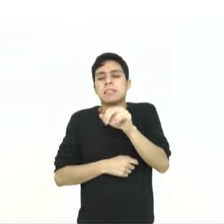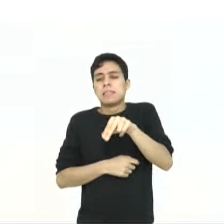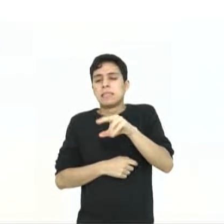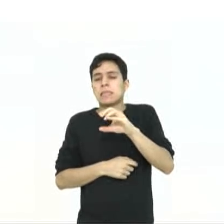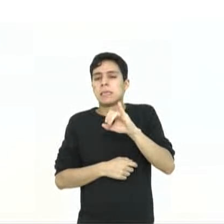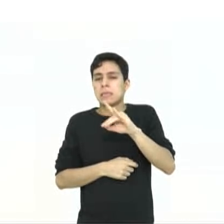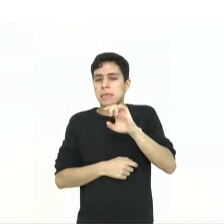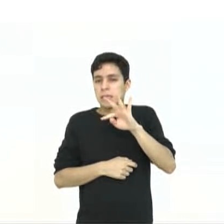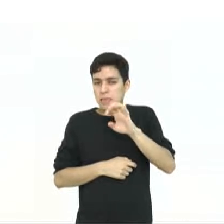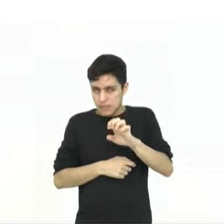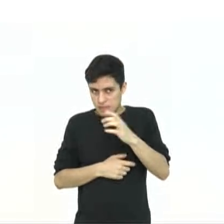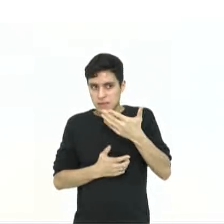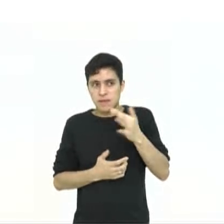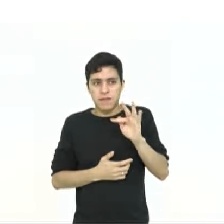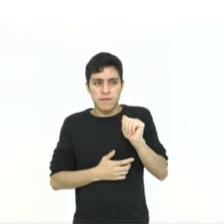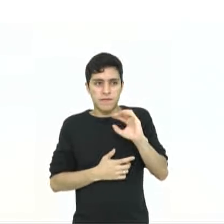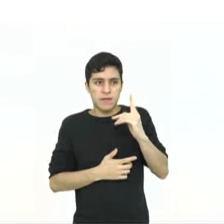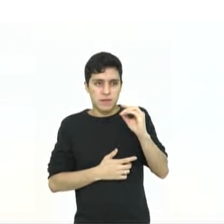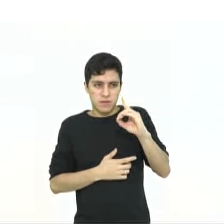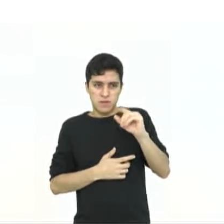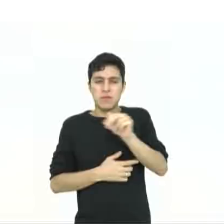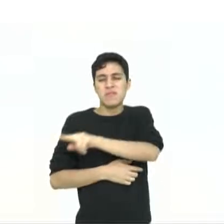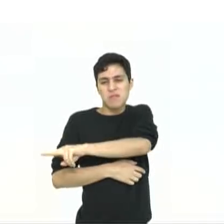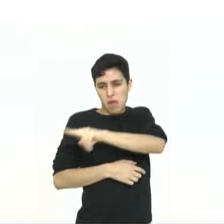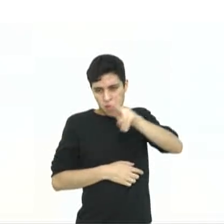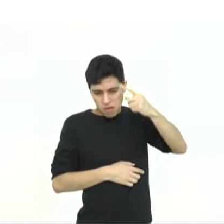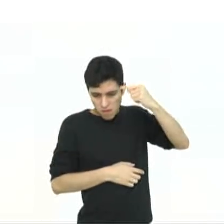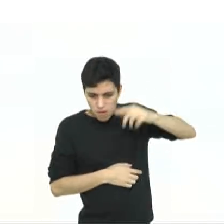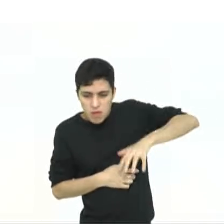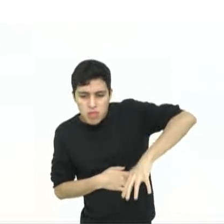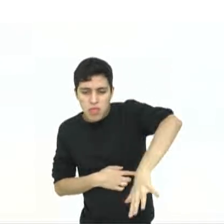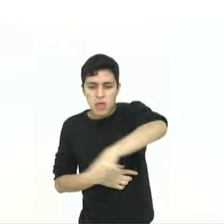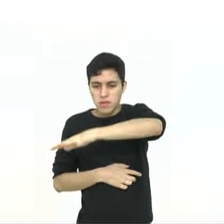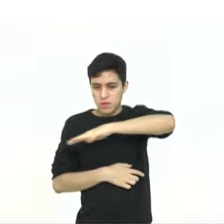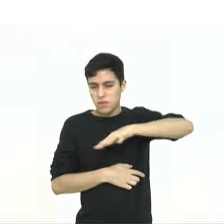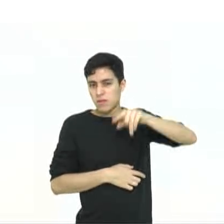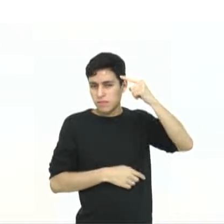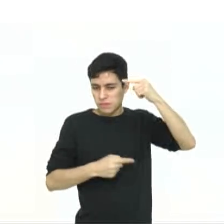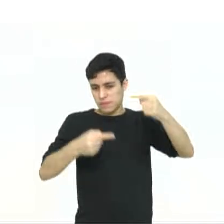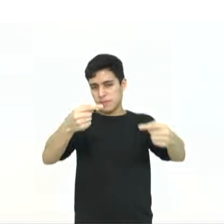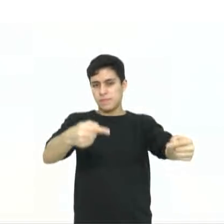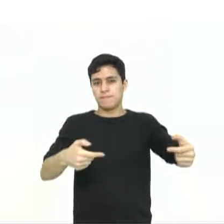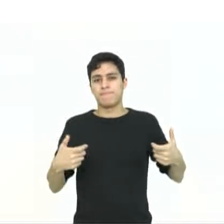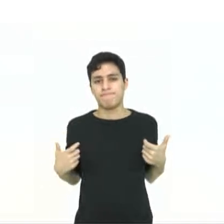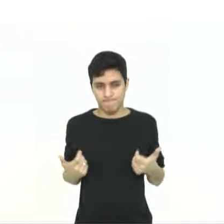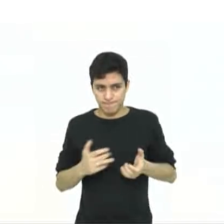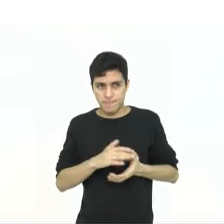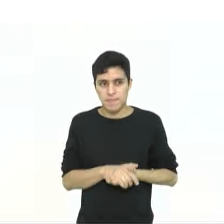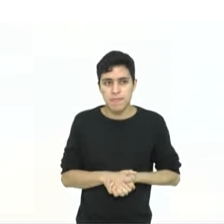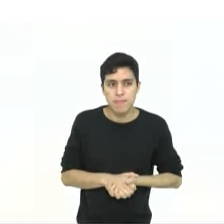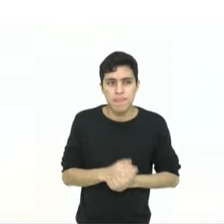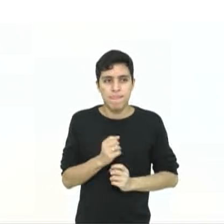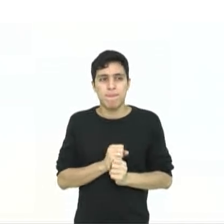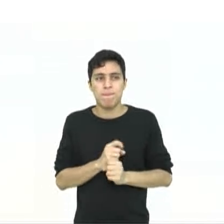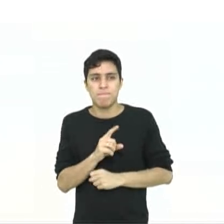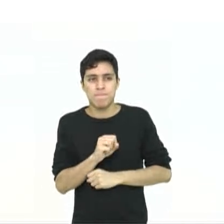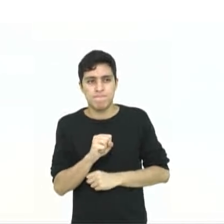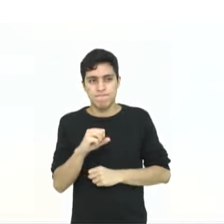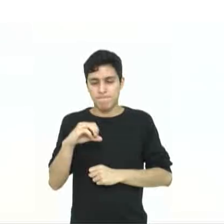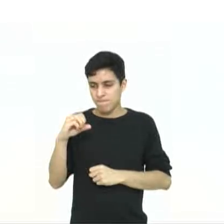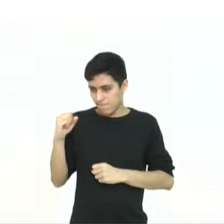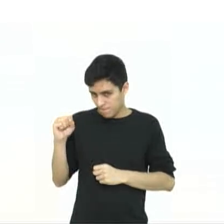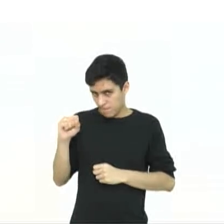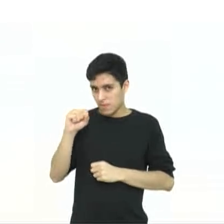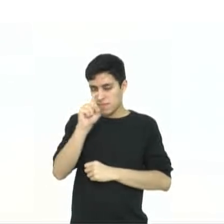da Fachoda. Fachoda era o nome do lugar, da região ali próximo do Canal de Suez, em 1898. Chegou a